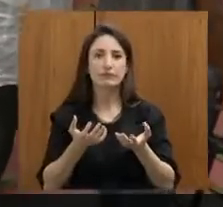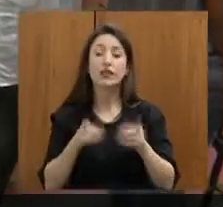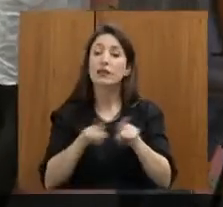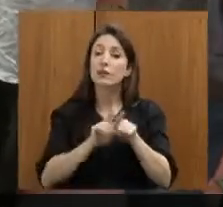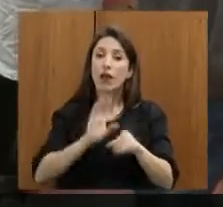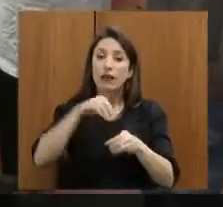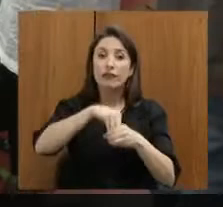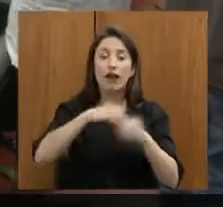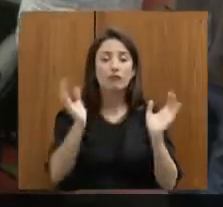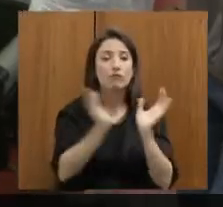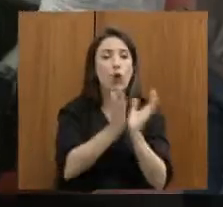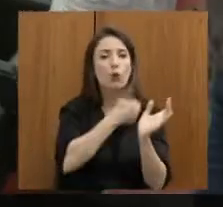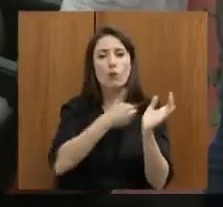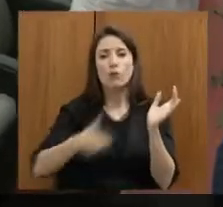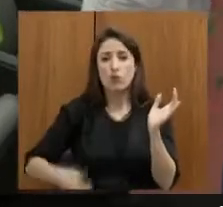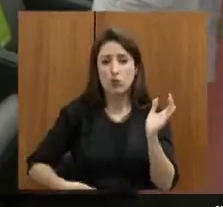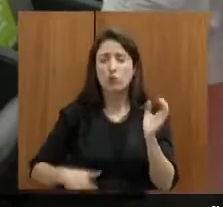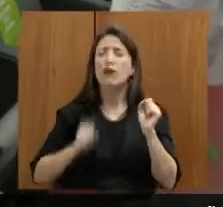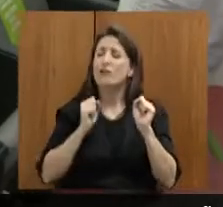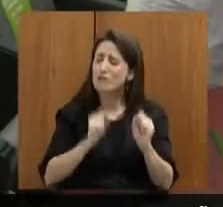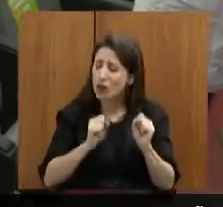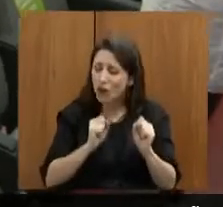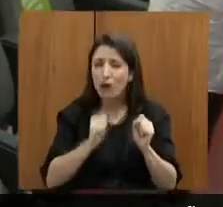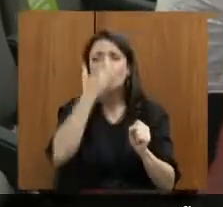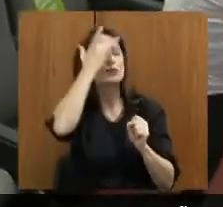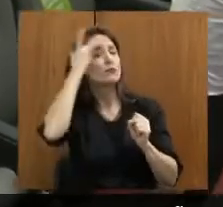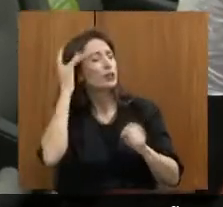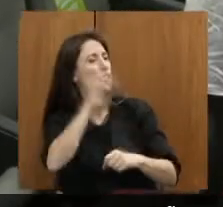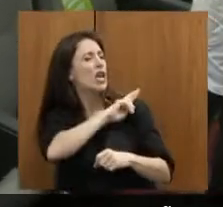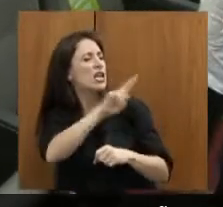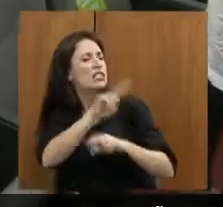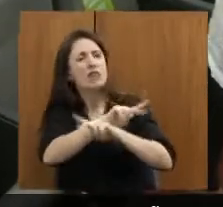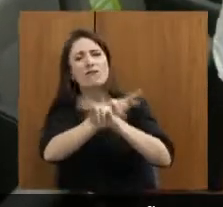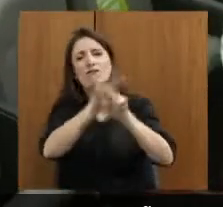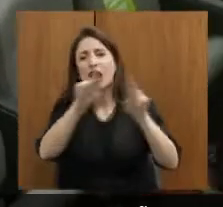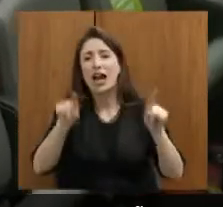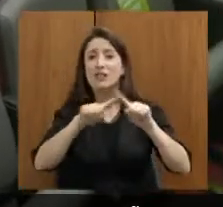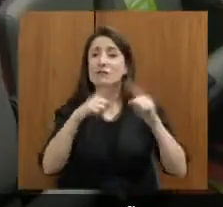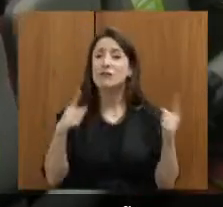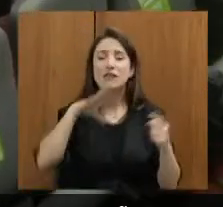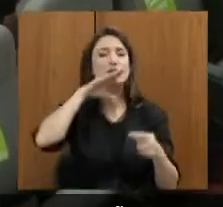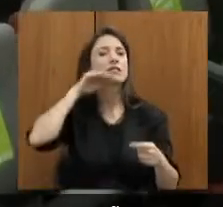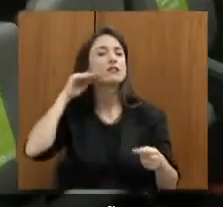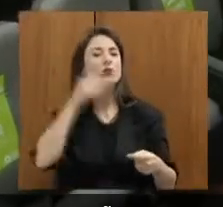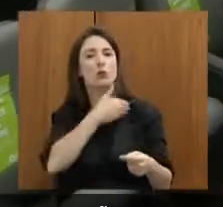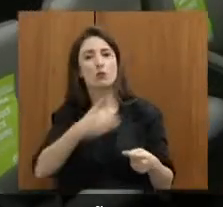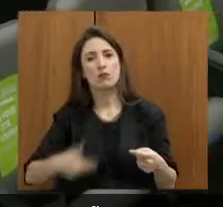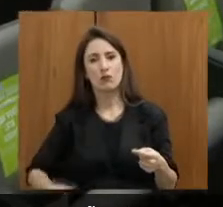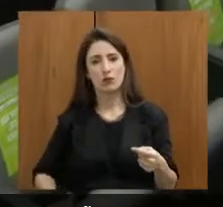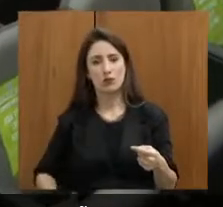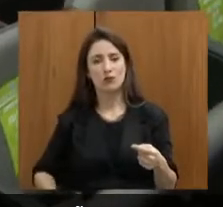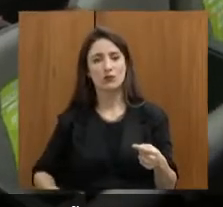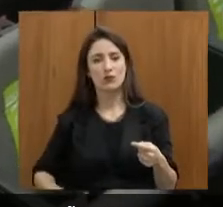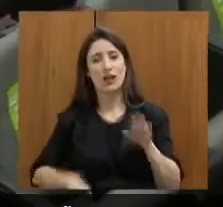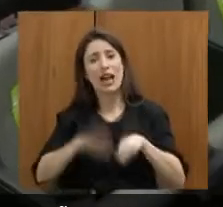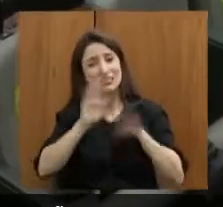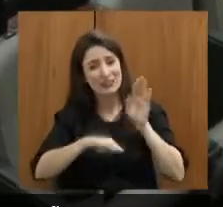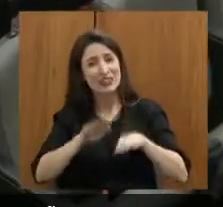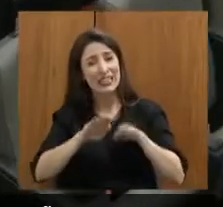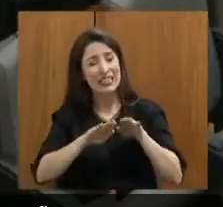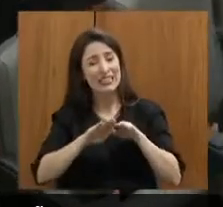órgãos públicos podem ter pessoas de várias religiões mas o servidor público diante de uma demanda concreta ele